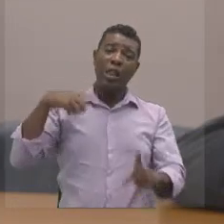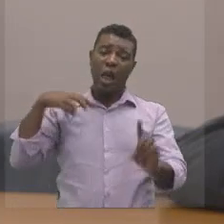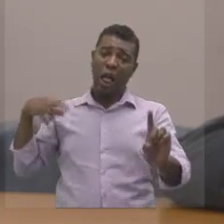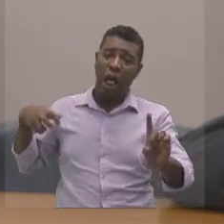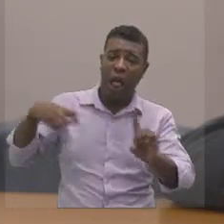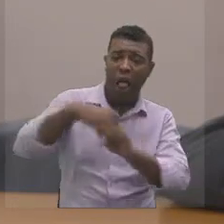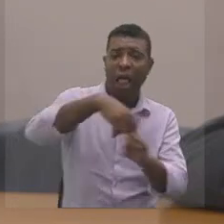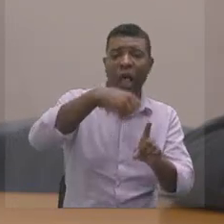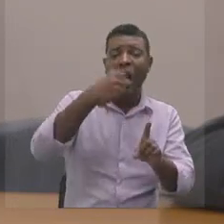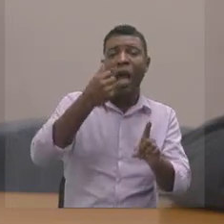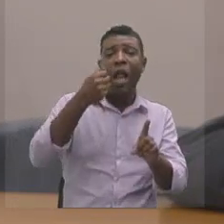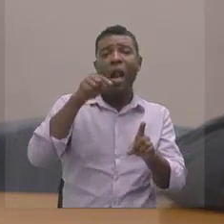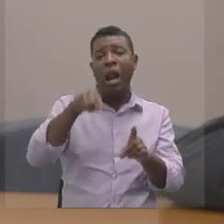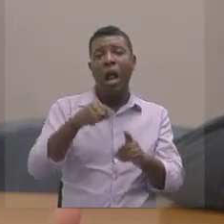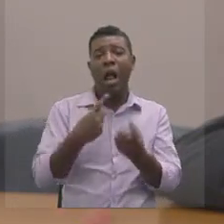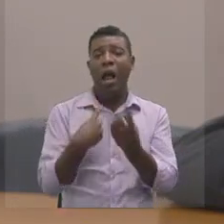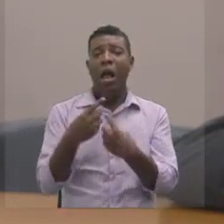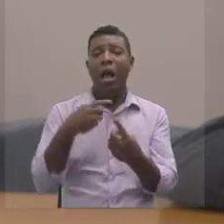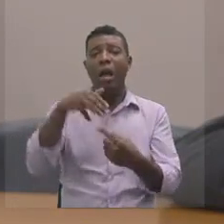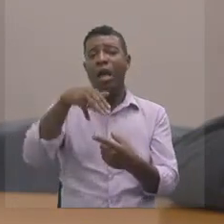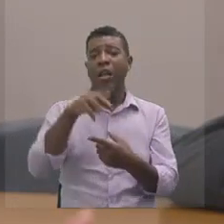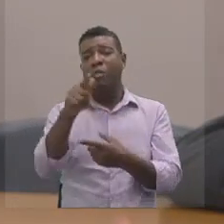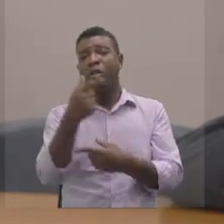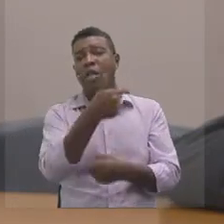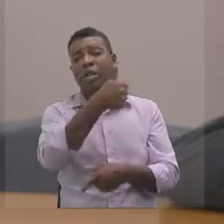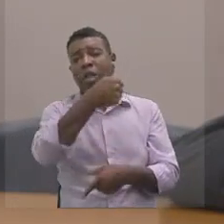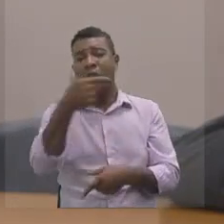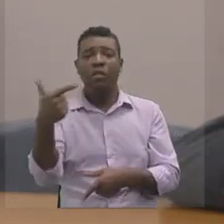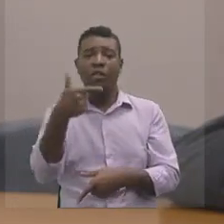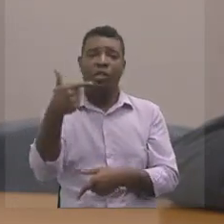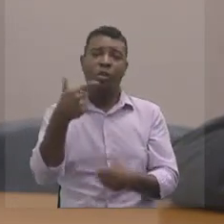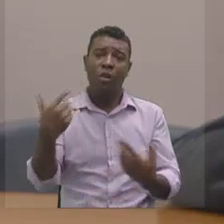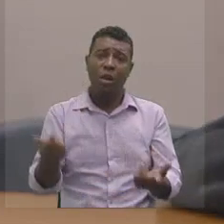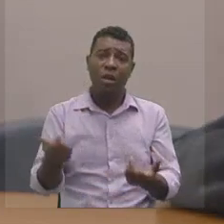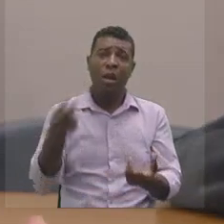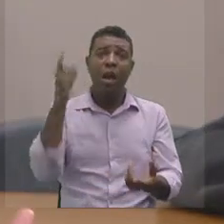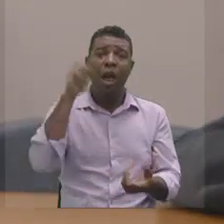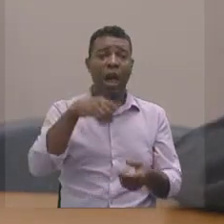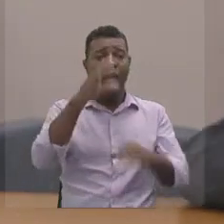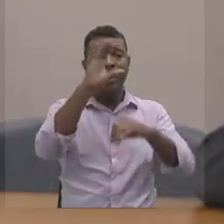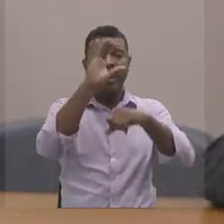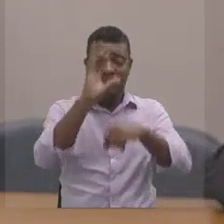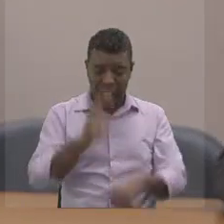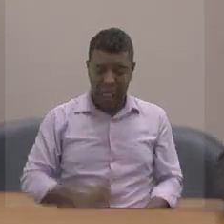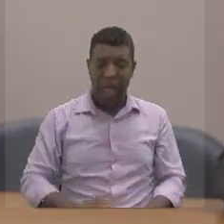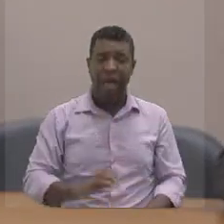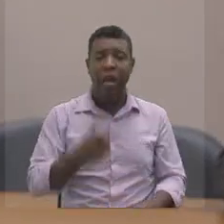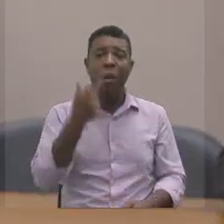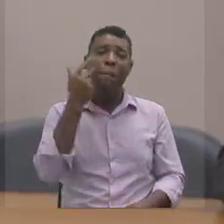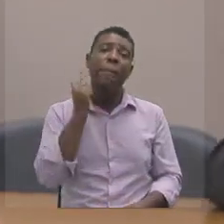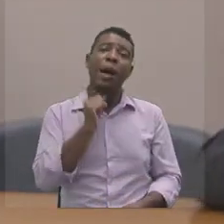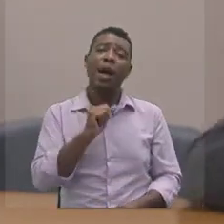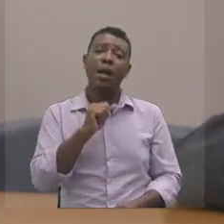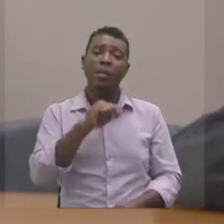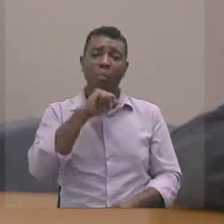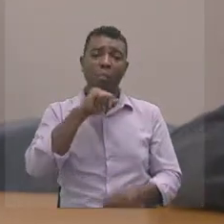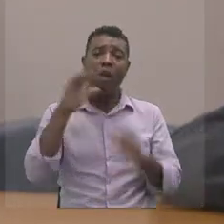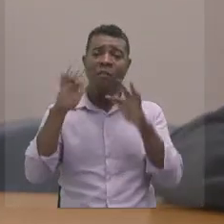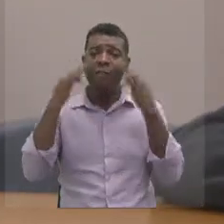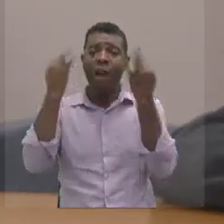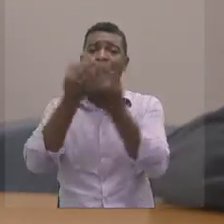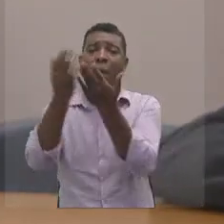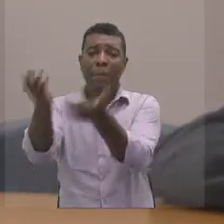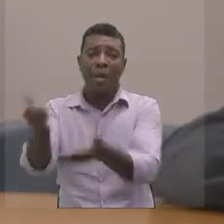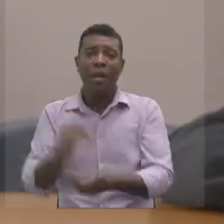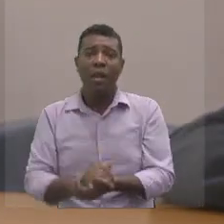MG 122 São cidadãos são pais de família eu preciso atentar como representante da